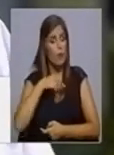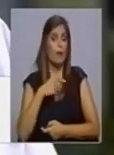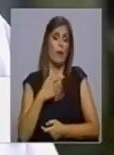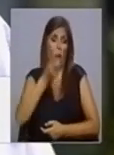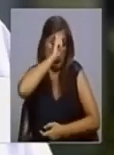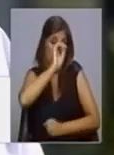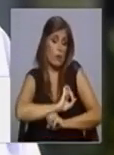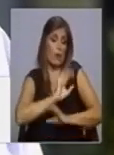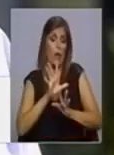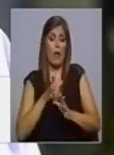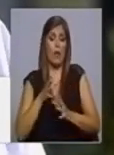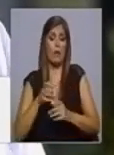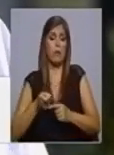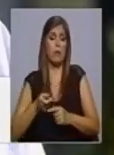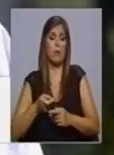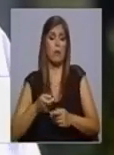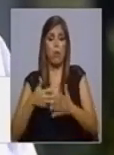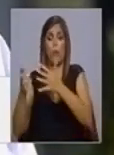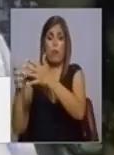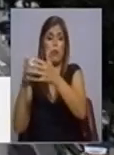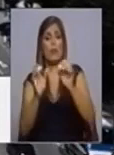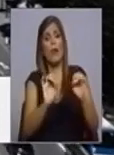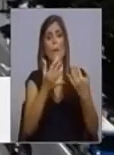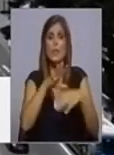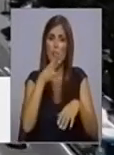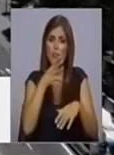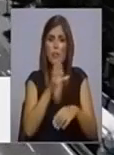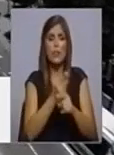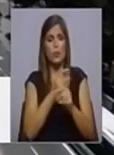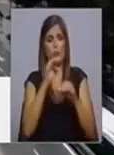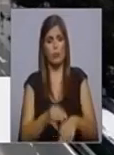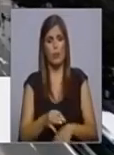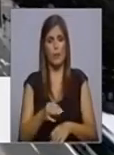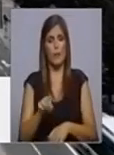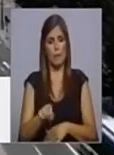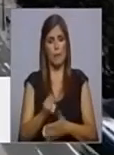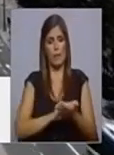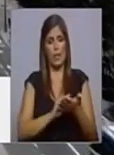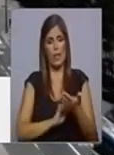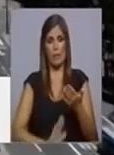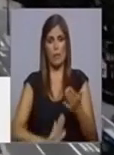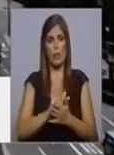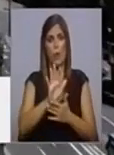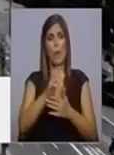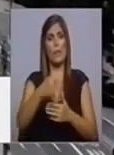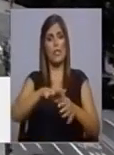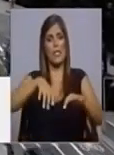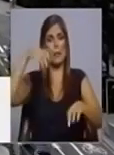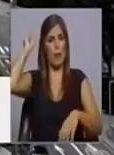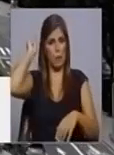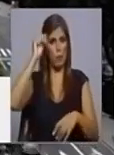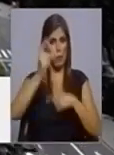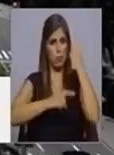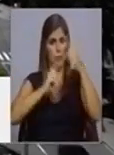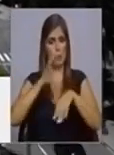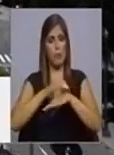sem acirrar ânimos, mas dizer as coisas como elas são. Foi isso que fez na carta que enviou ao Presidente da Assembleia da República. Houve, de facto, uma polémica